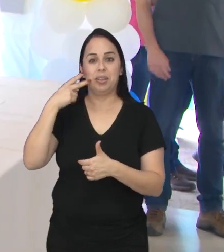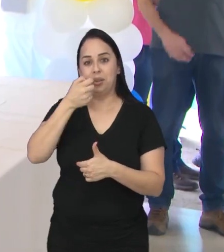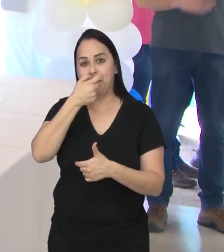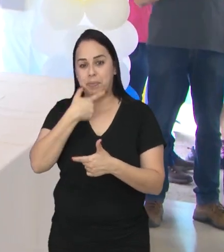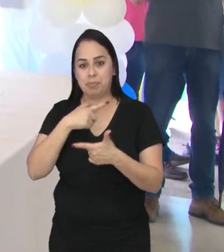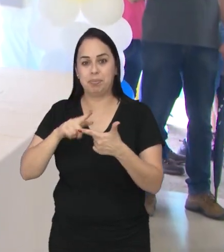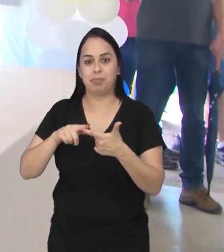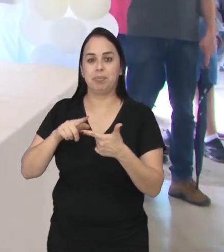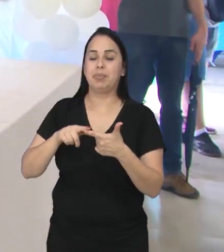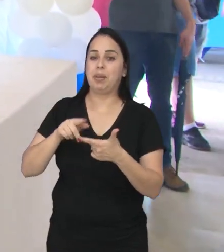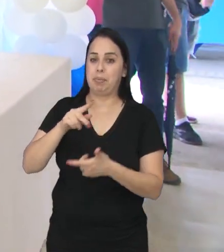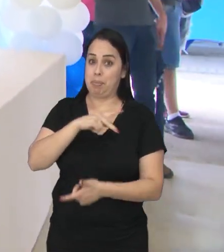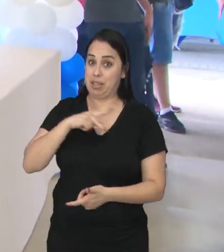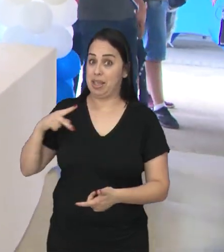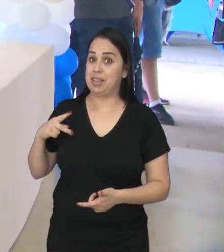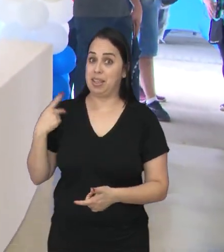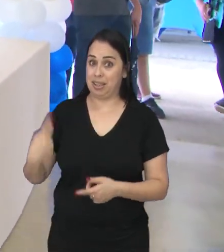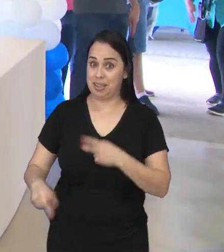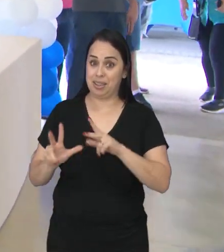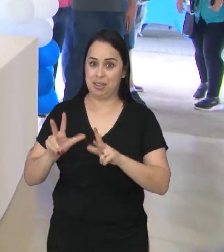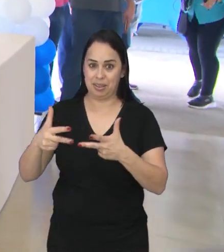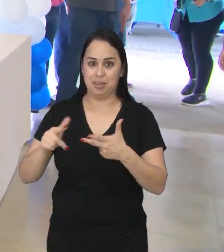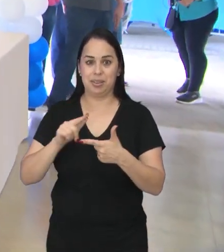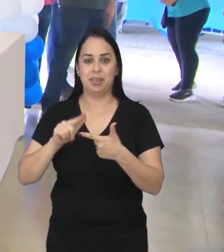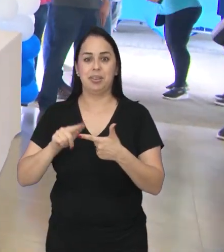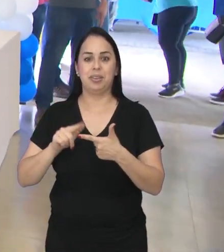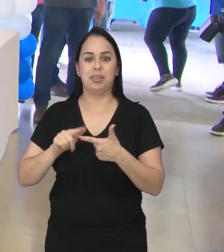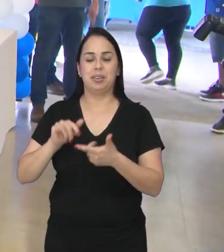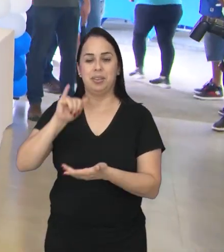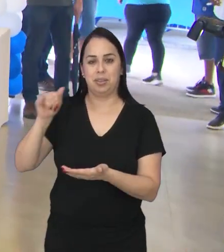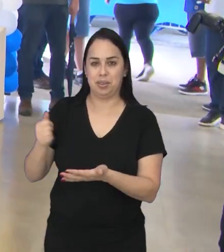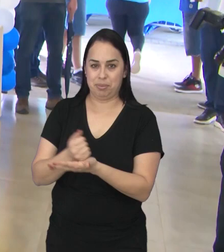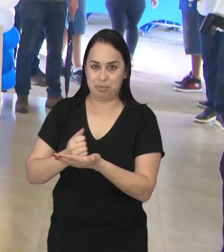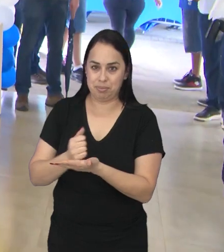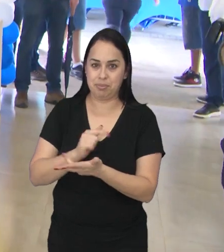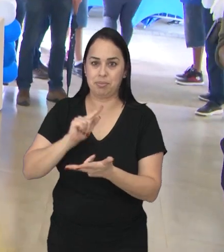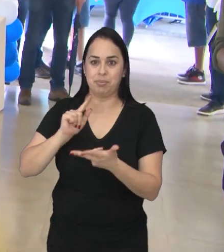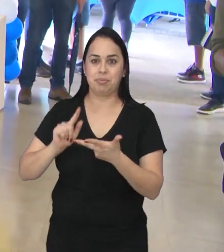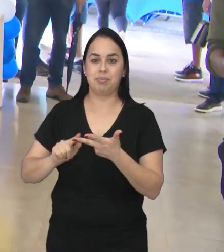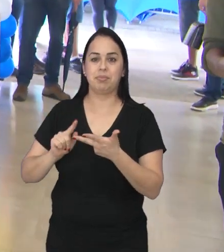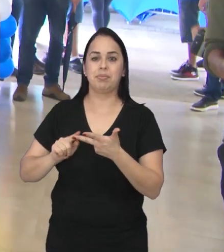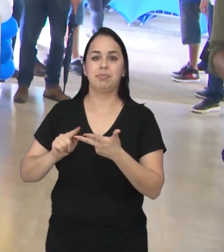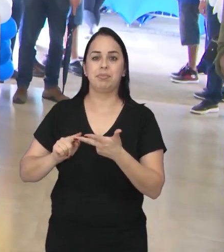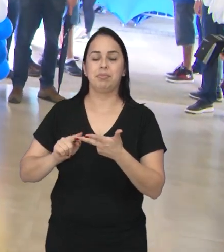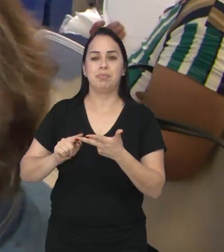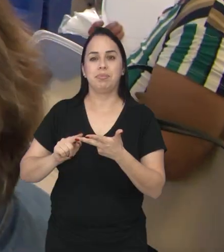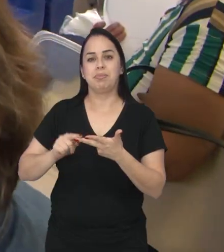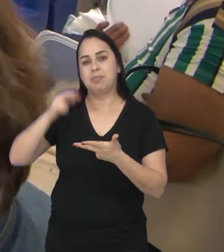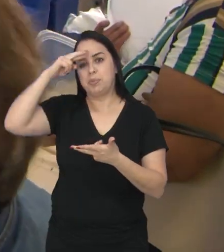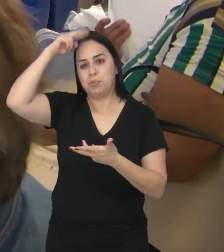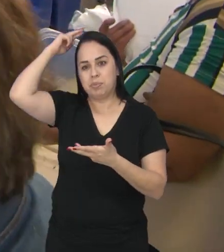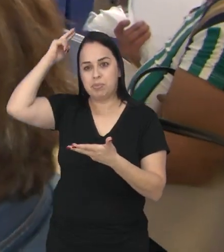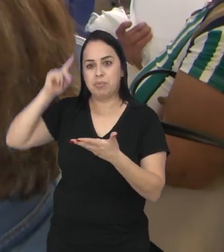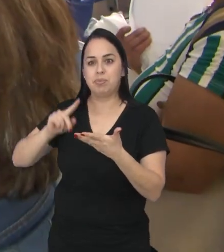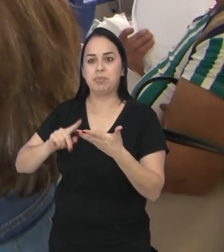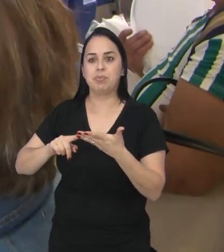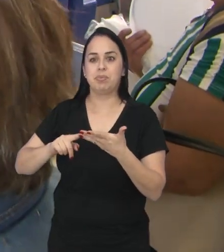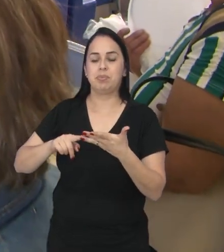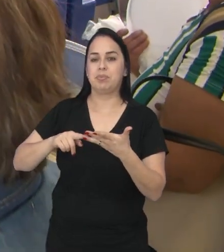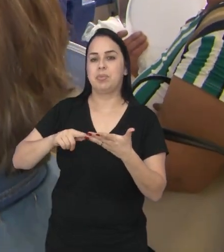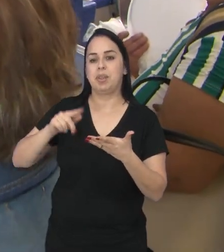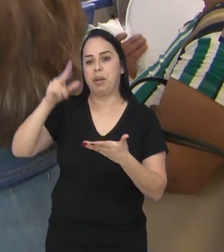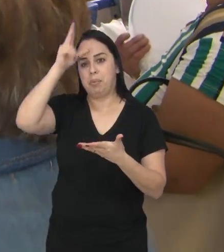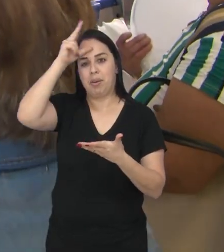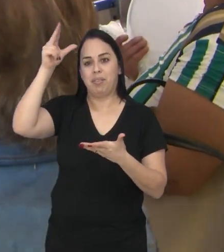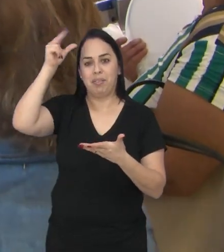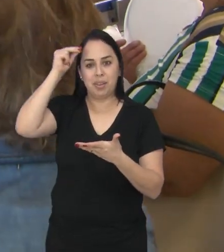o vereador Roberto do Eleven presidente da Câmara o vereador Júnior da farmácia Vereador Robertinho da